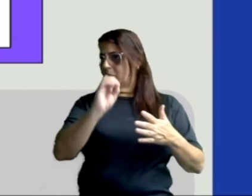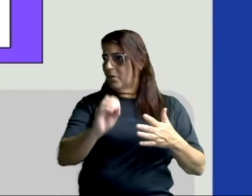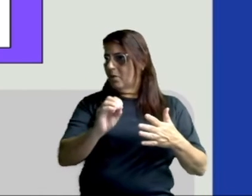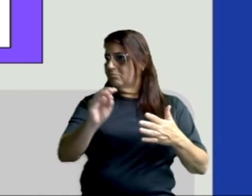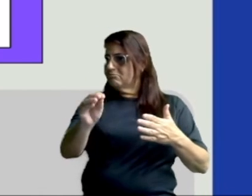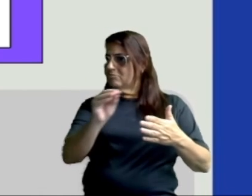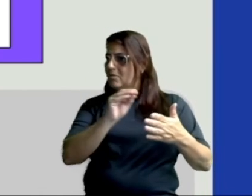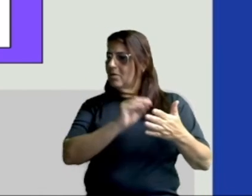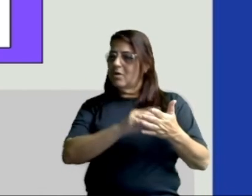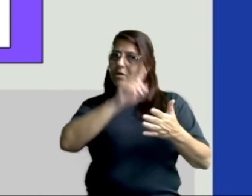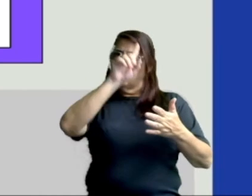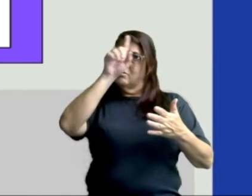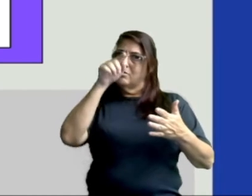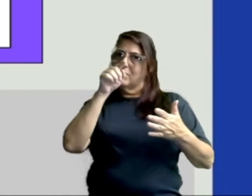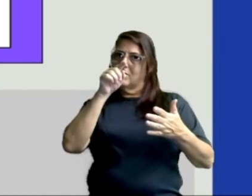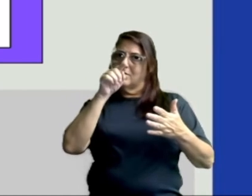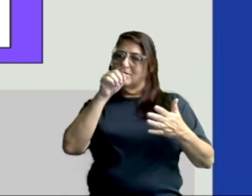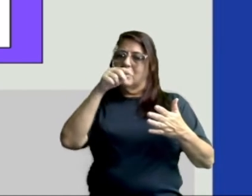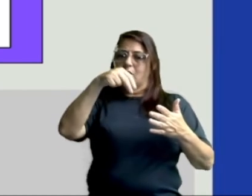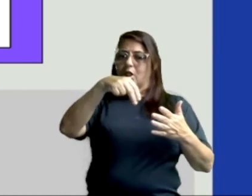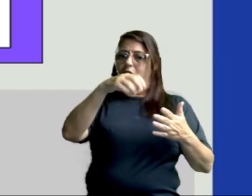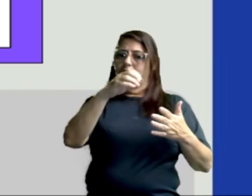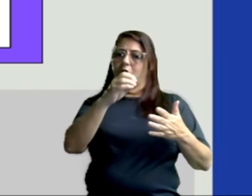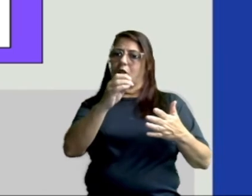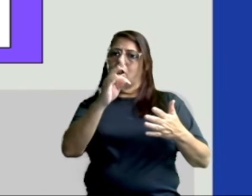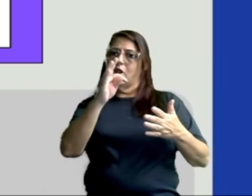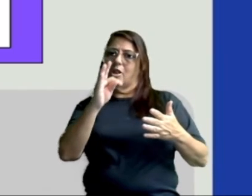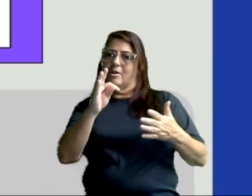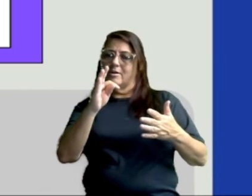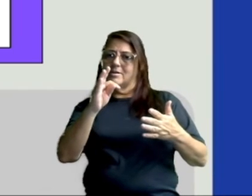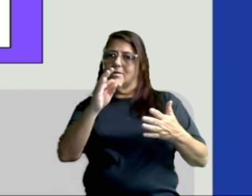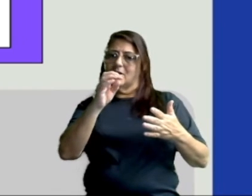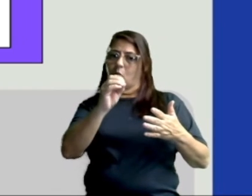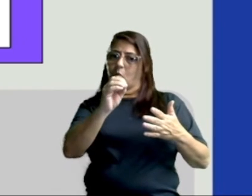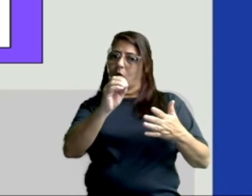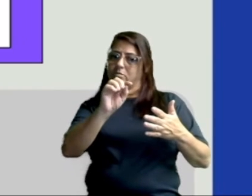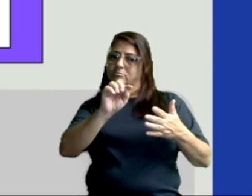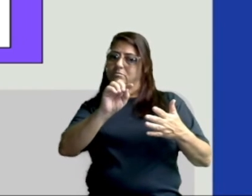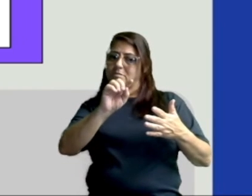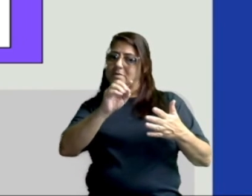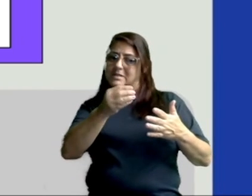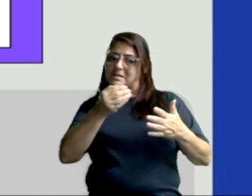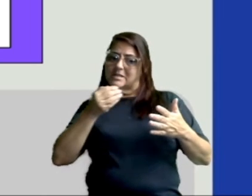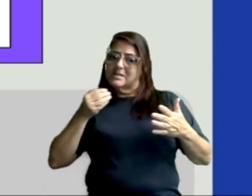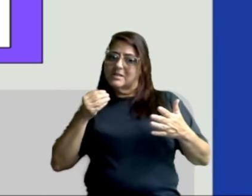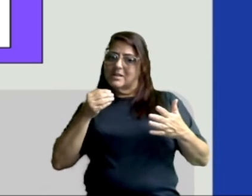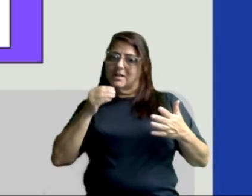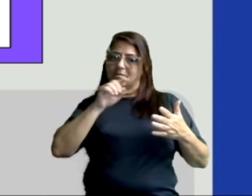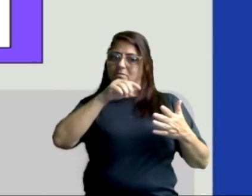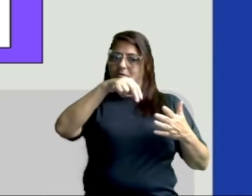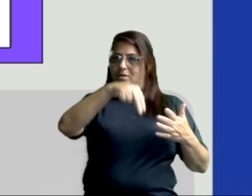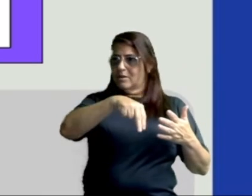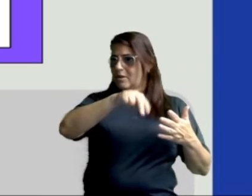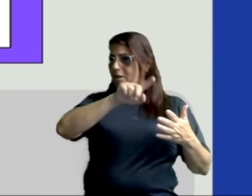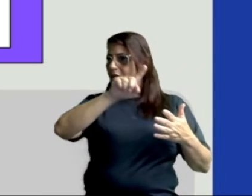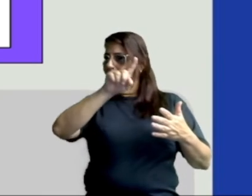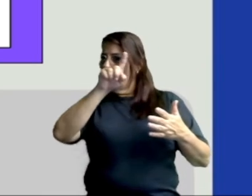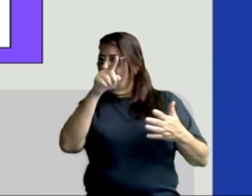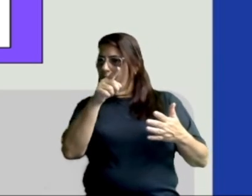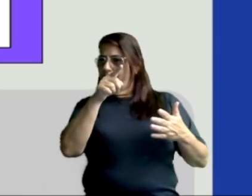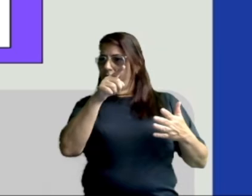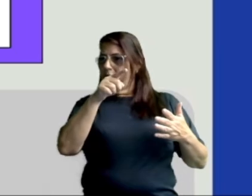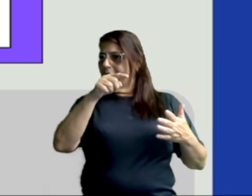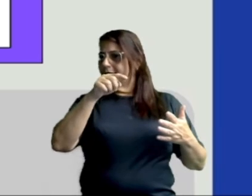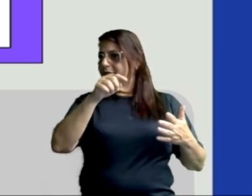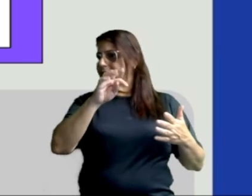e coloca um apóstrofo. Então, isso aí vai servir para todos. Por exemplo, you are not. Repete o you, junta are